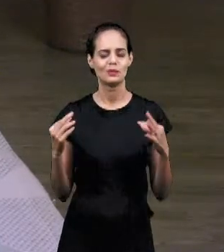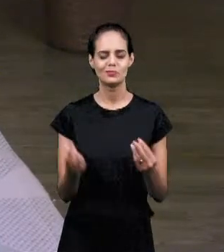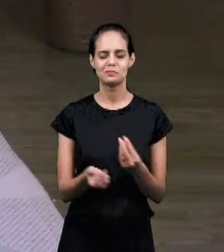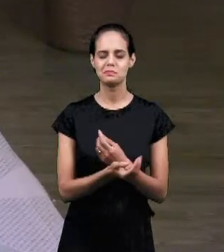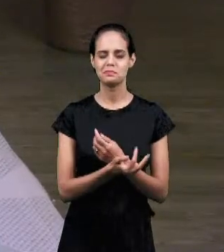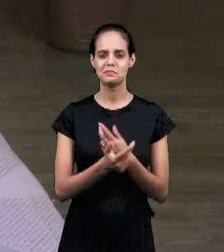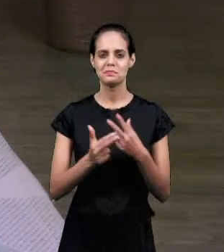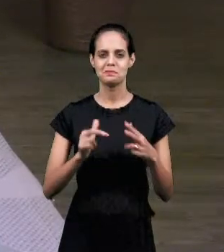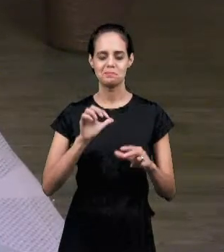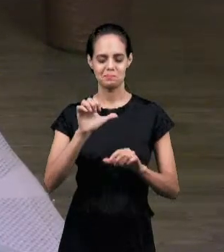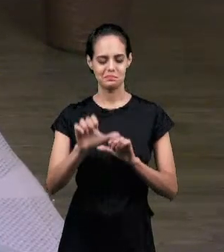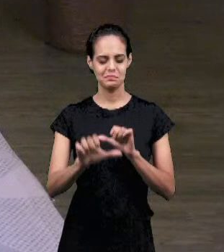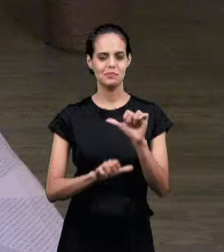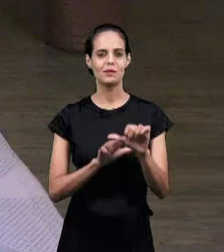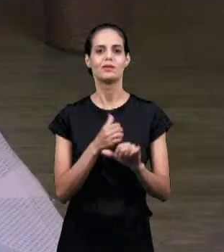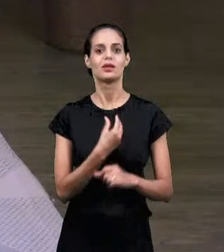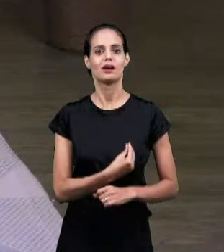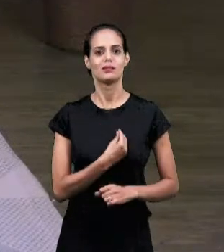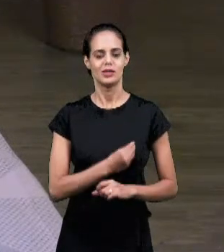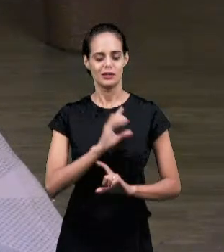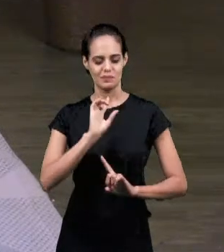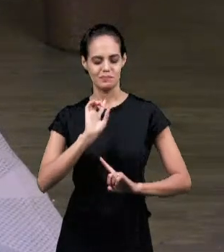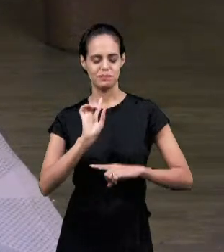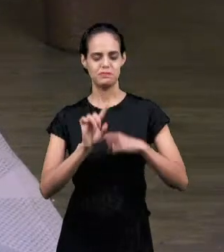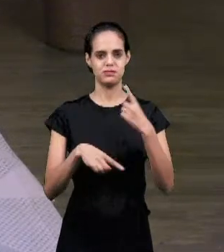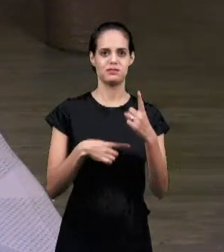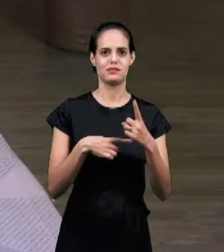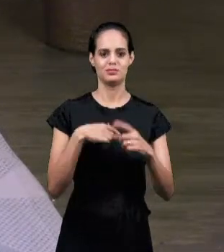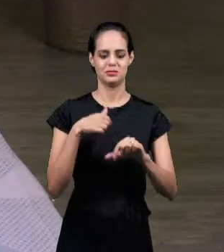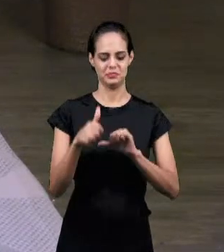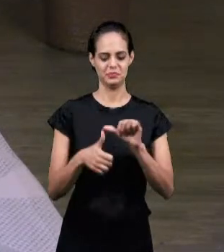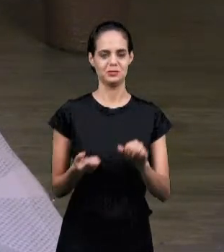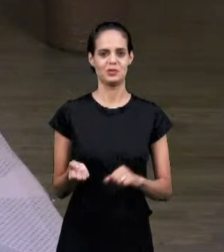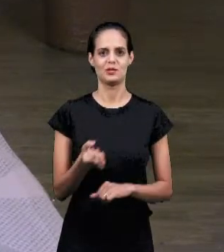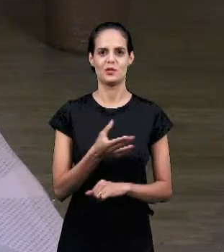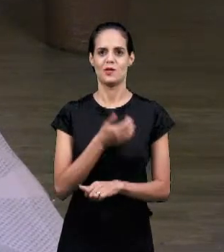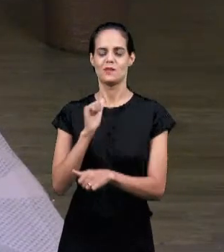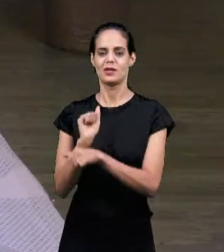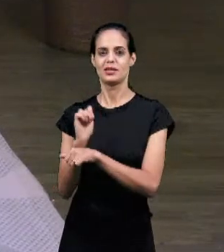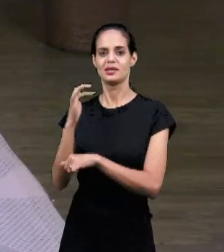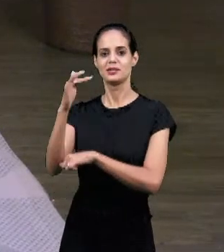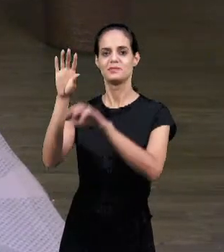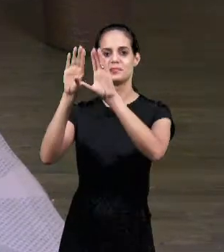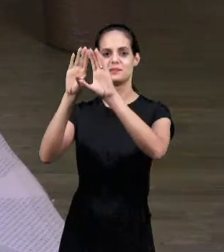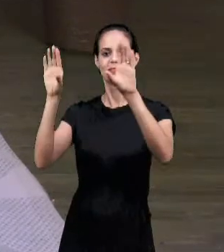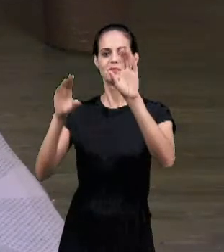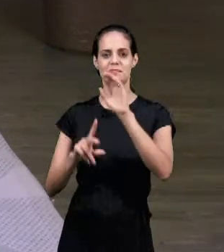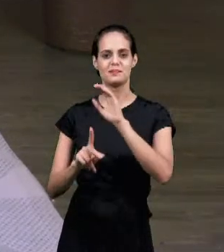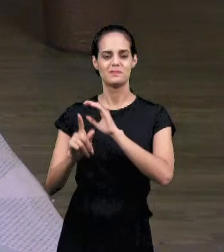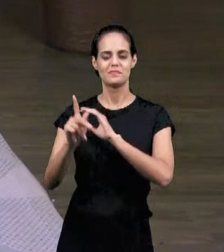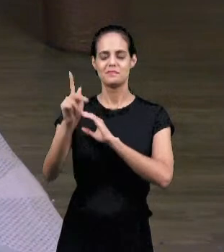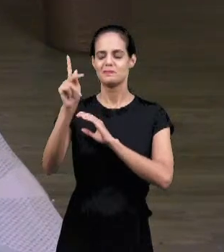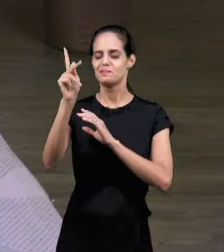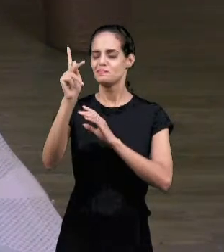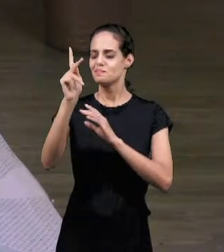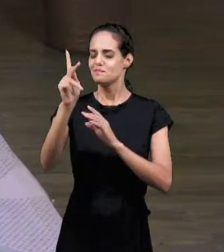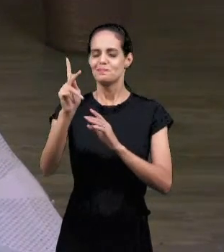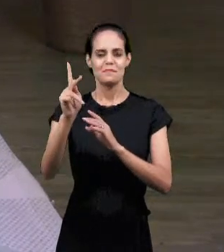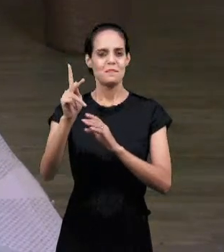vida muda e a esperança do porvir faz com que todas as coisas se tornem muito